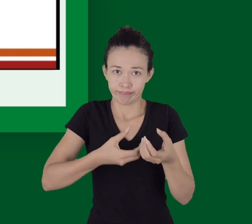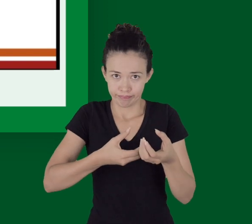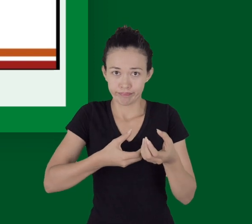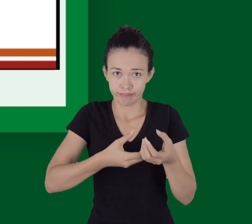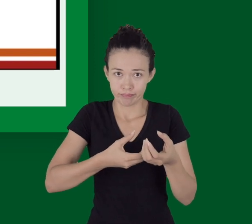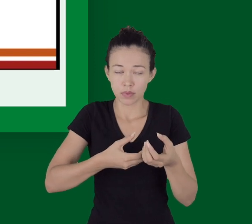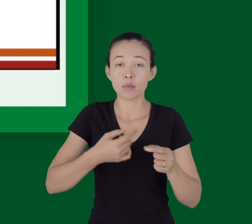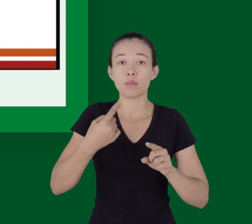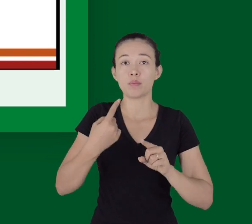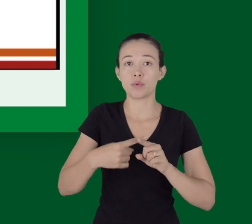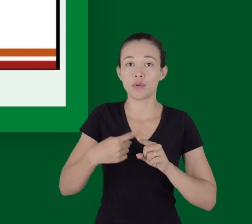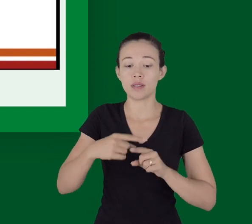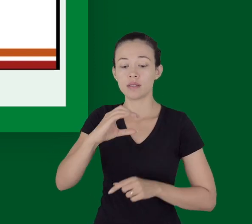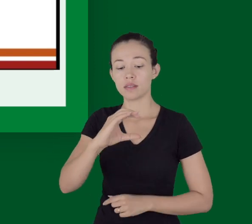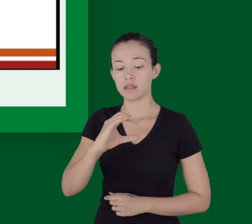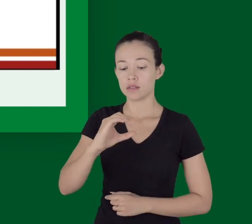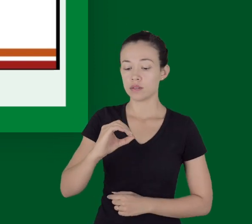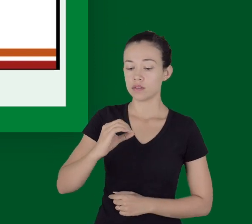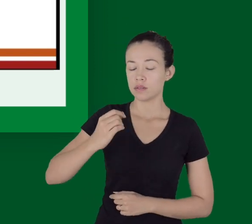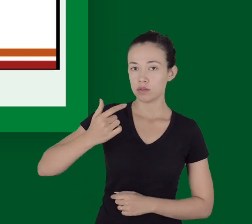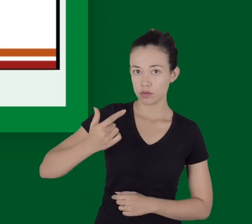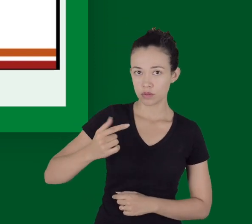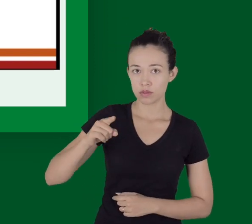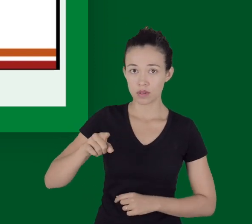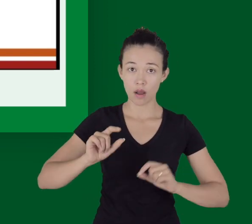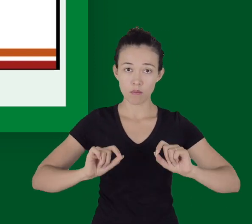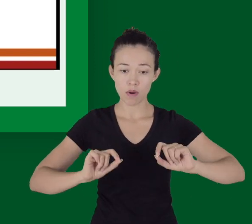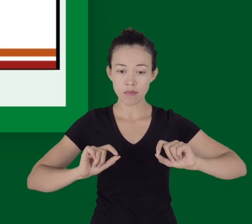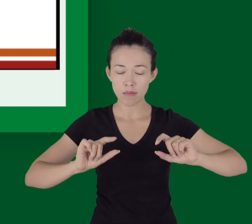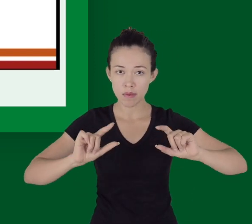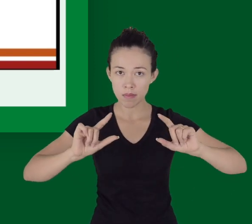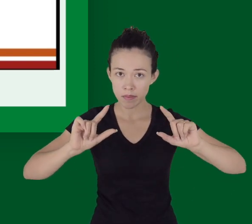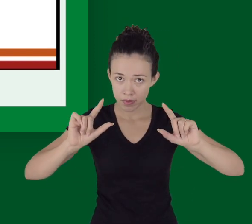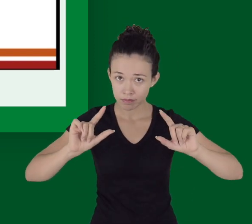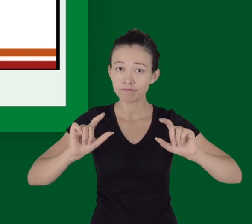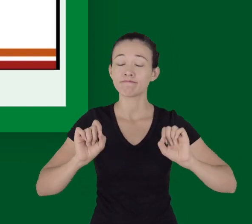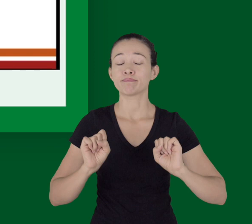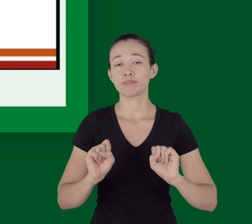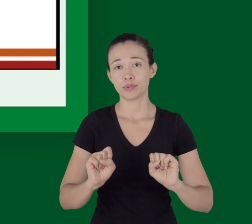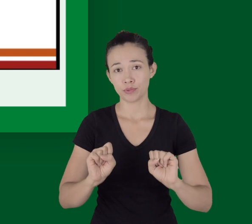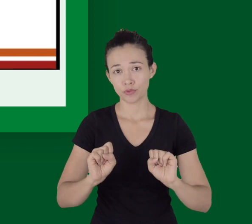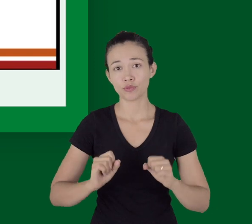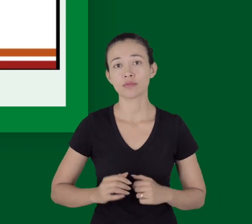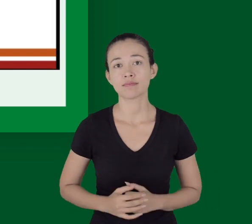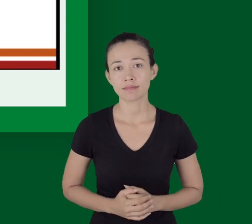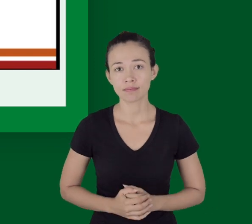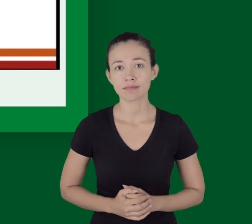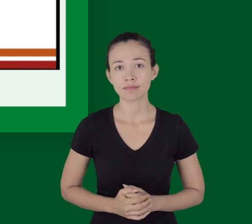da pressão parcial de dióxido de carbono, e essa hipóxia,